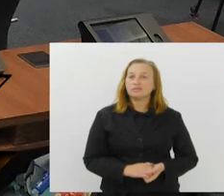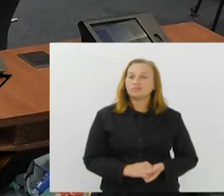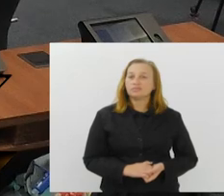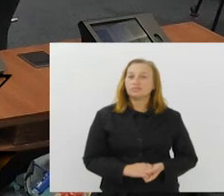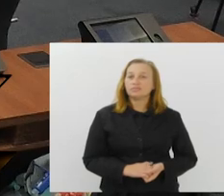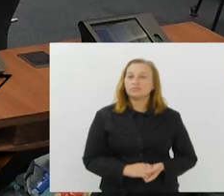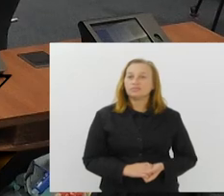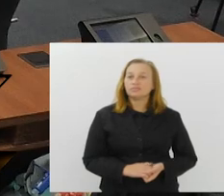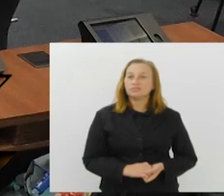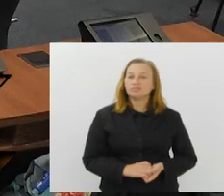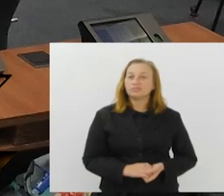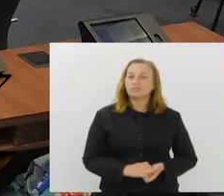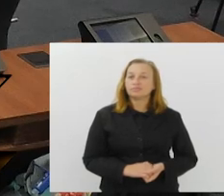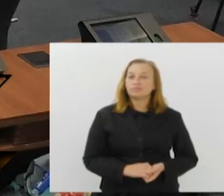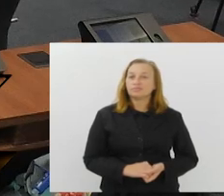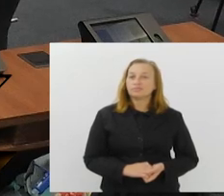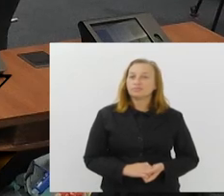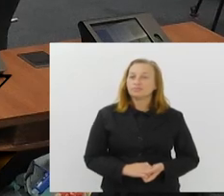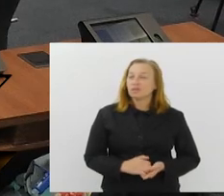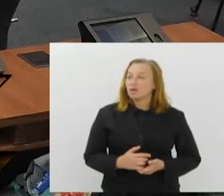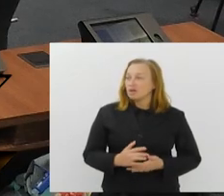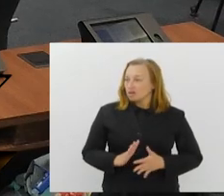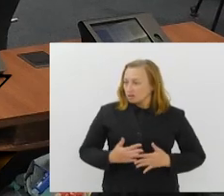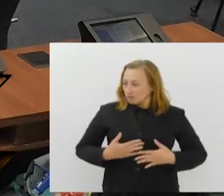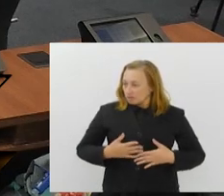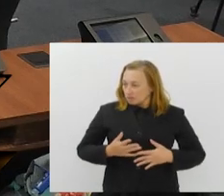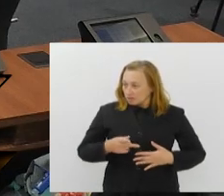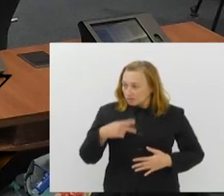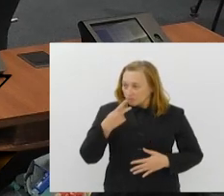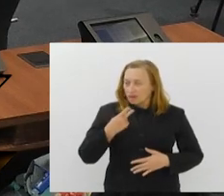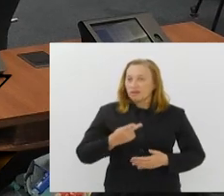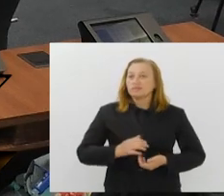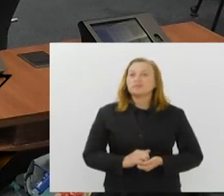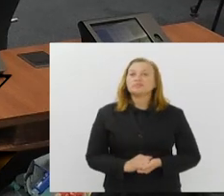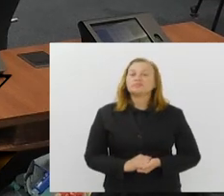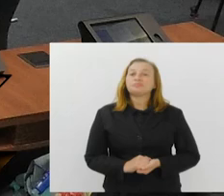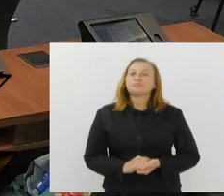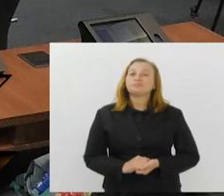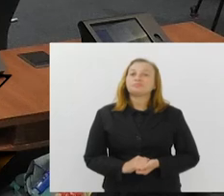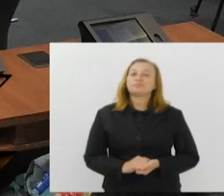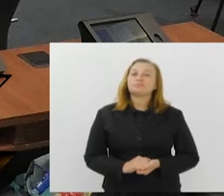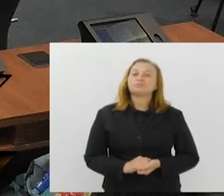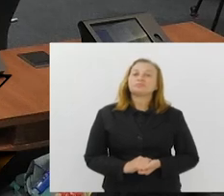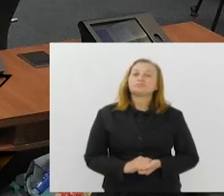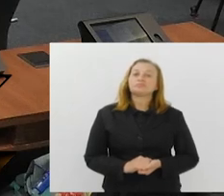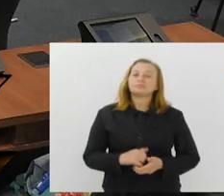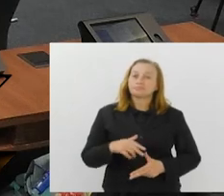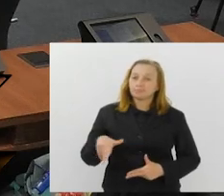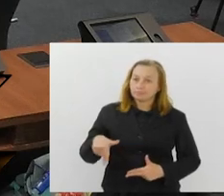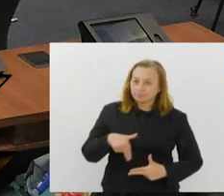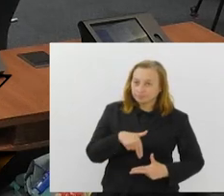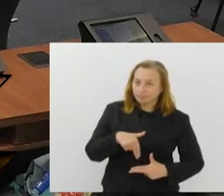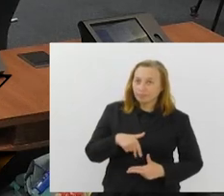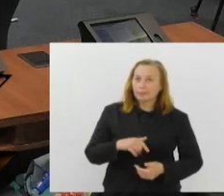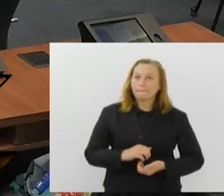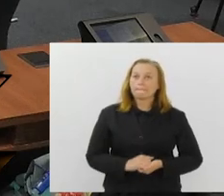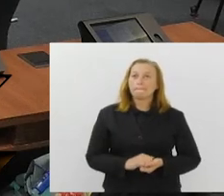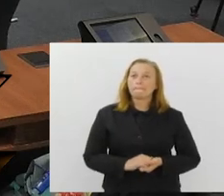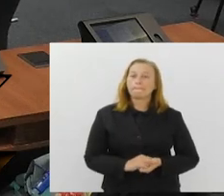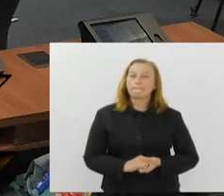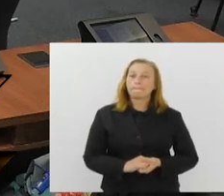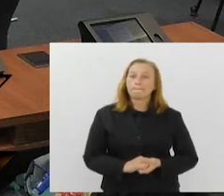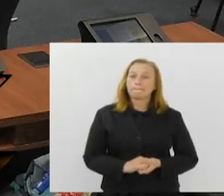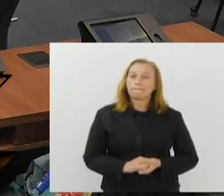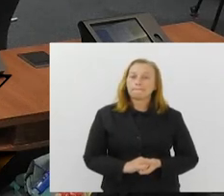pessoas eu achei que ia falar sentado mas eu me sinto mais confortável da Tribuna